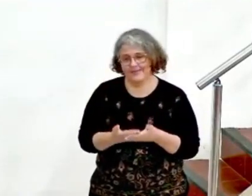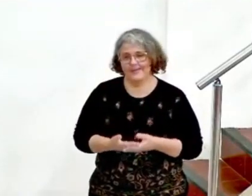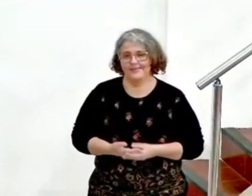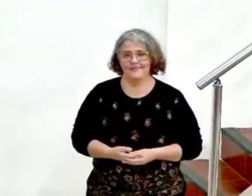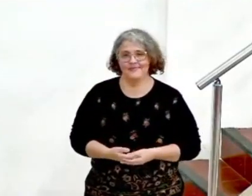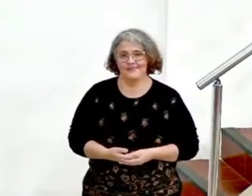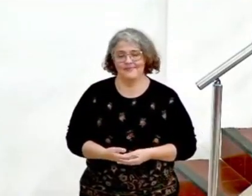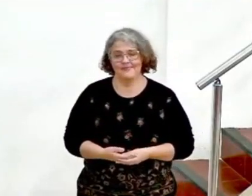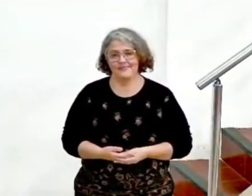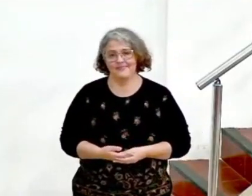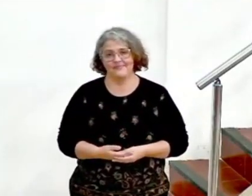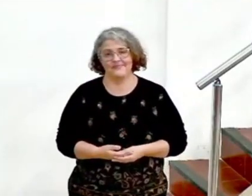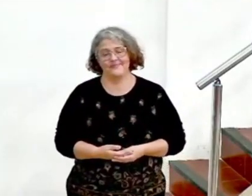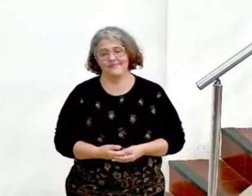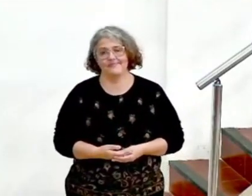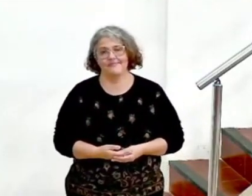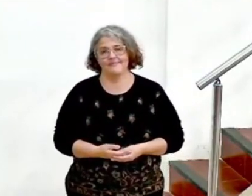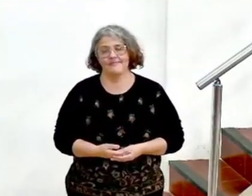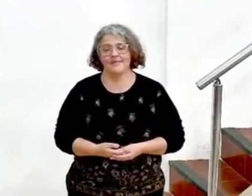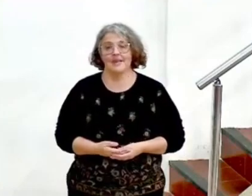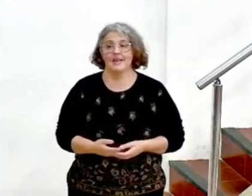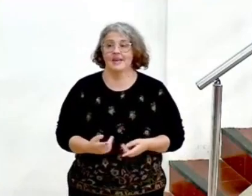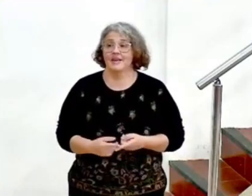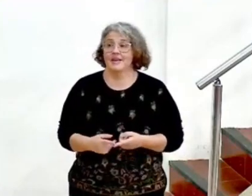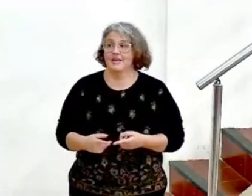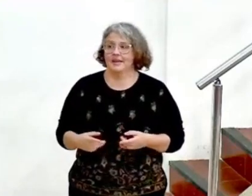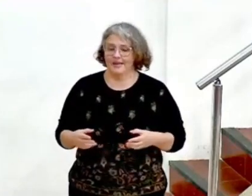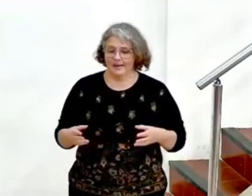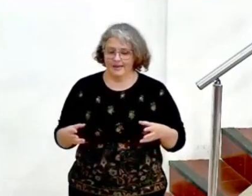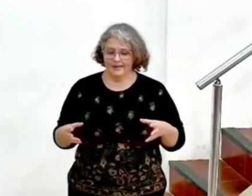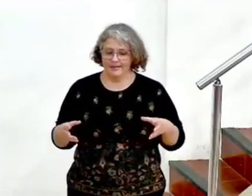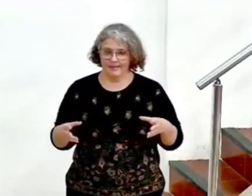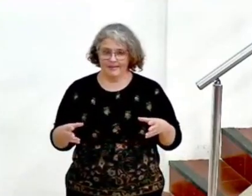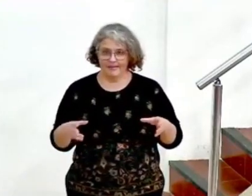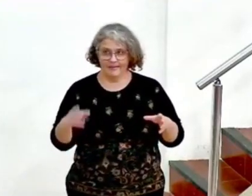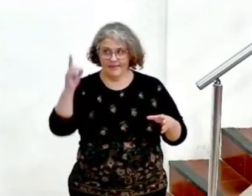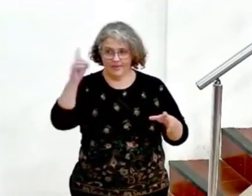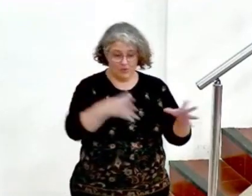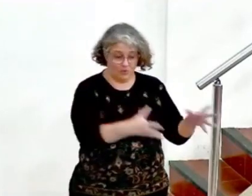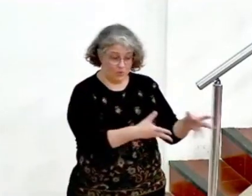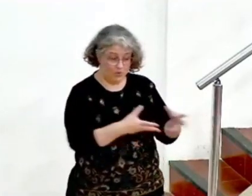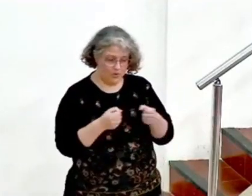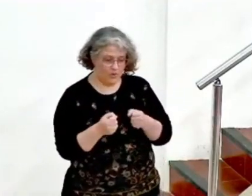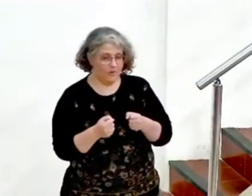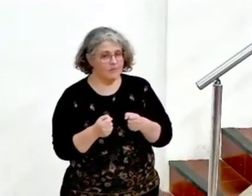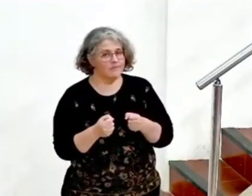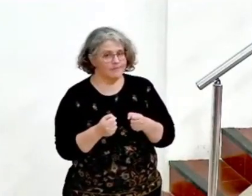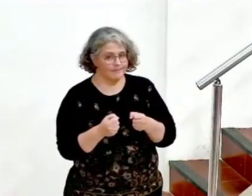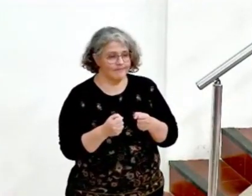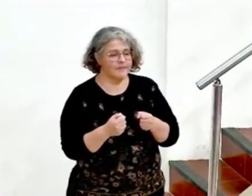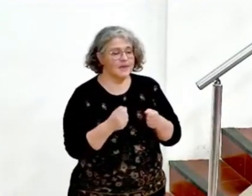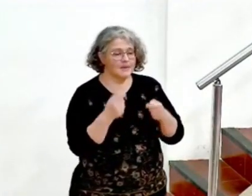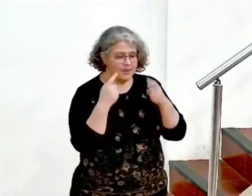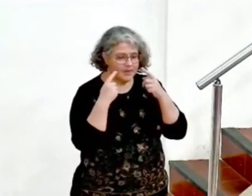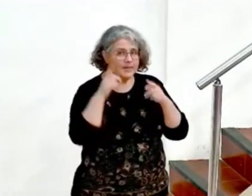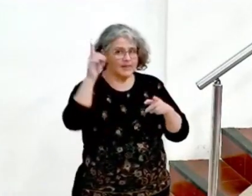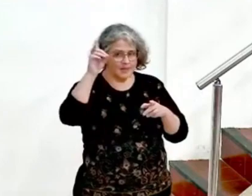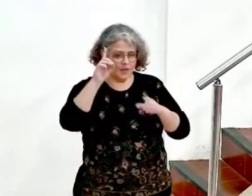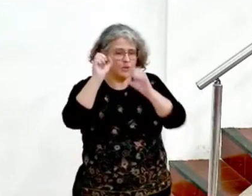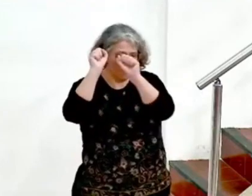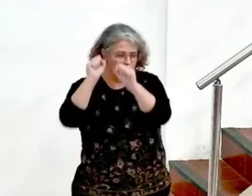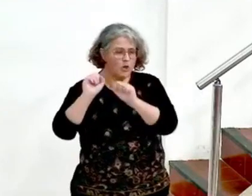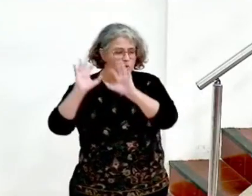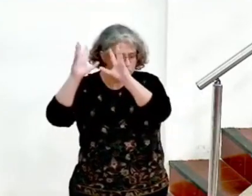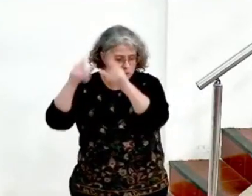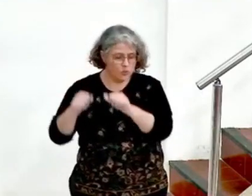ela para a cena de que ele é o Deus Todo-Poderoso. Verso 14,